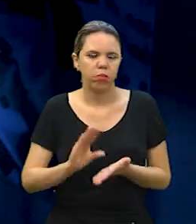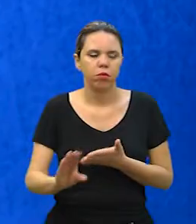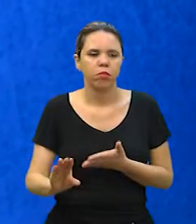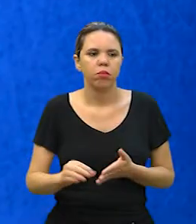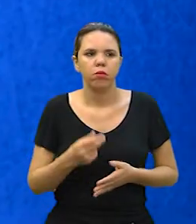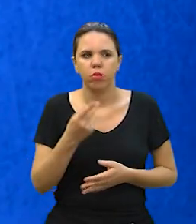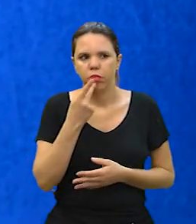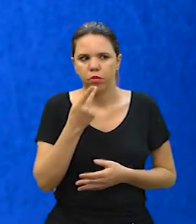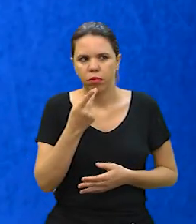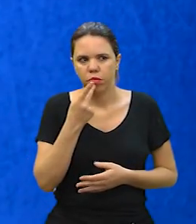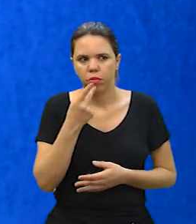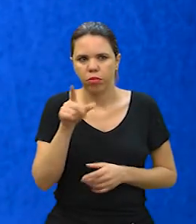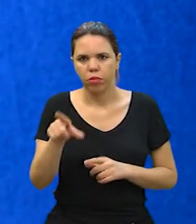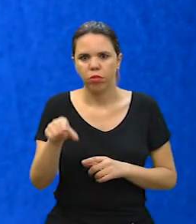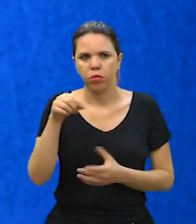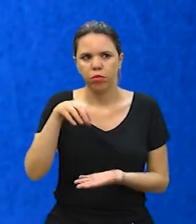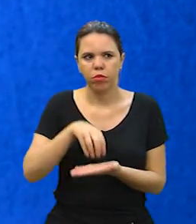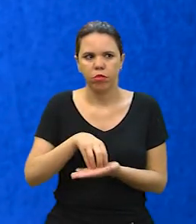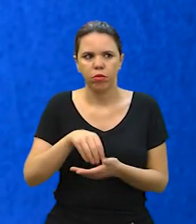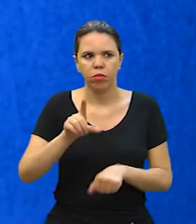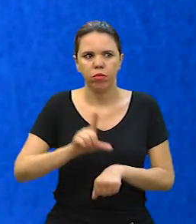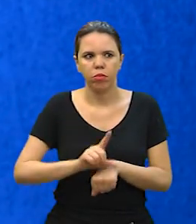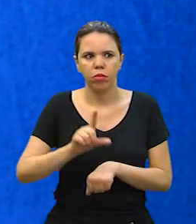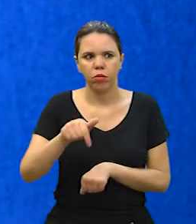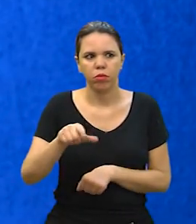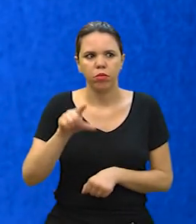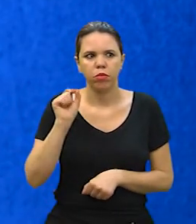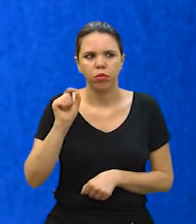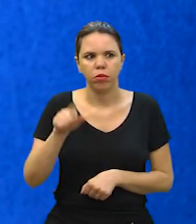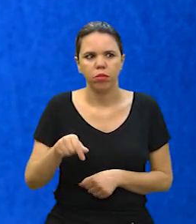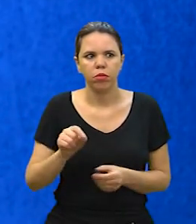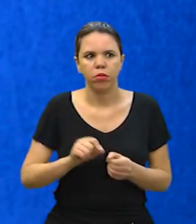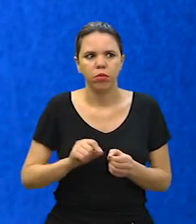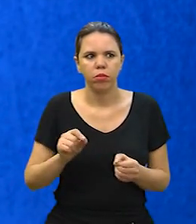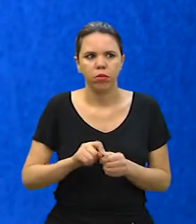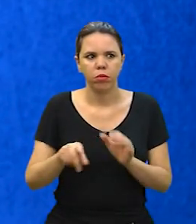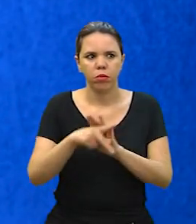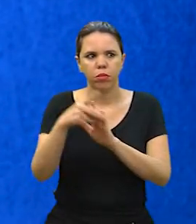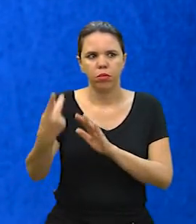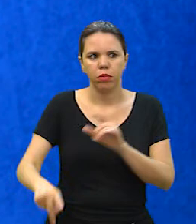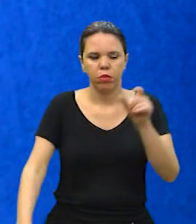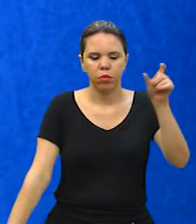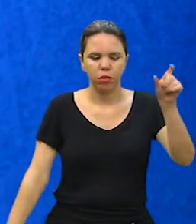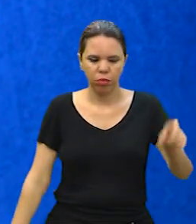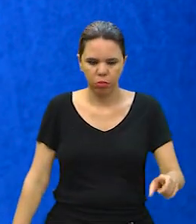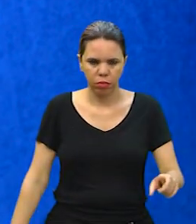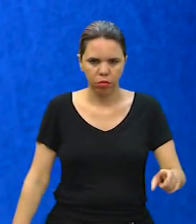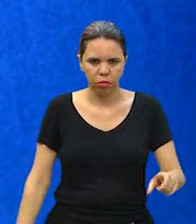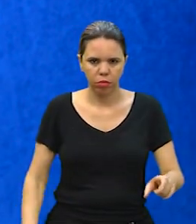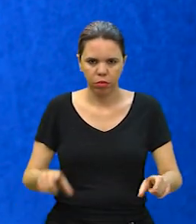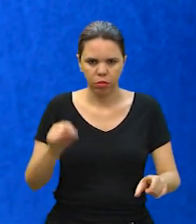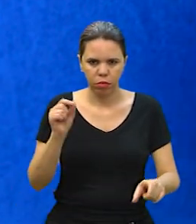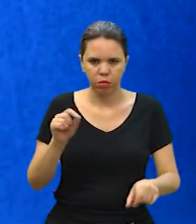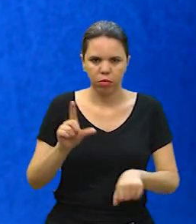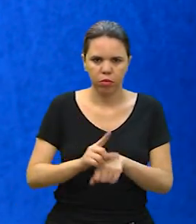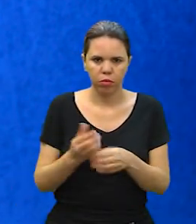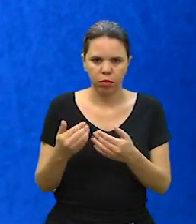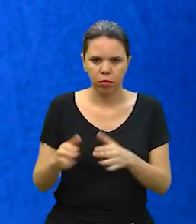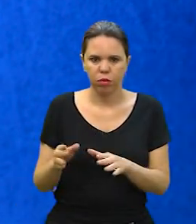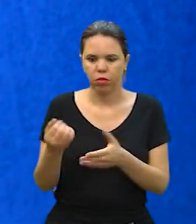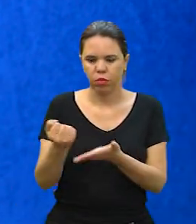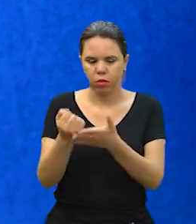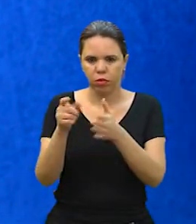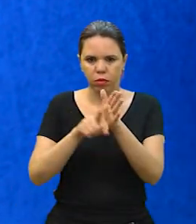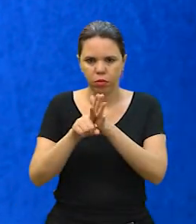investimento. Você falou da questão da escolha do ponto. Essa escolha, ela é feita exclusivamente pelo franqueado ou vocês